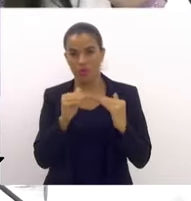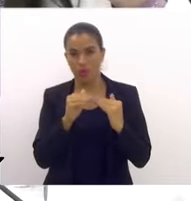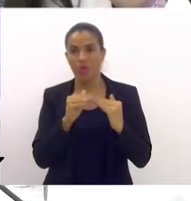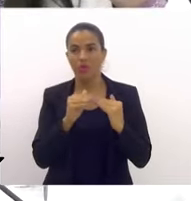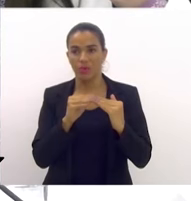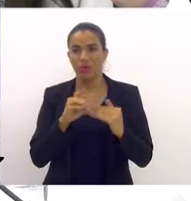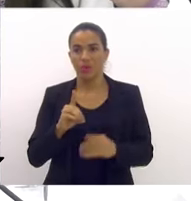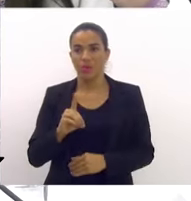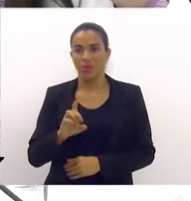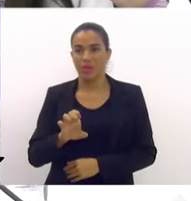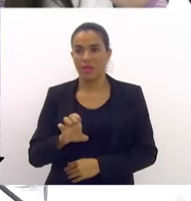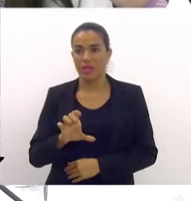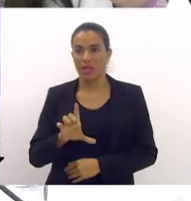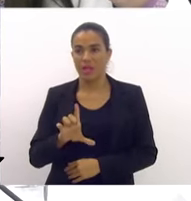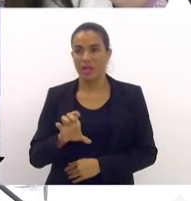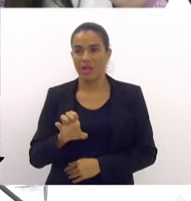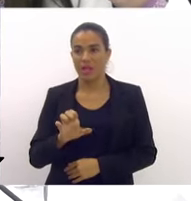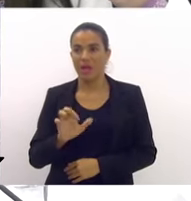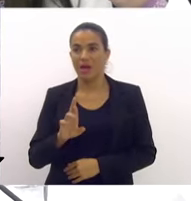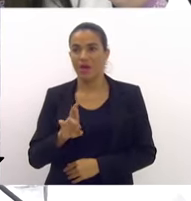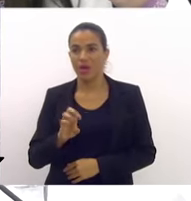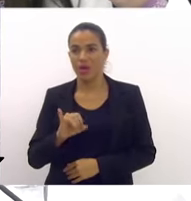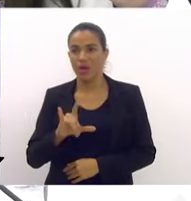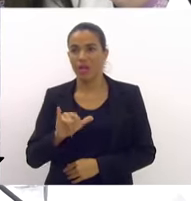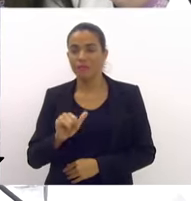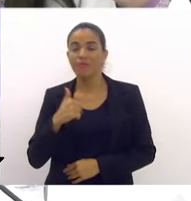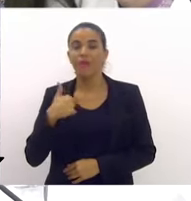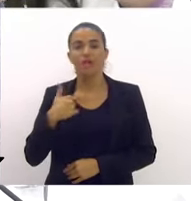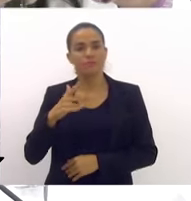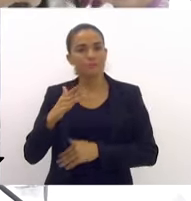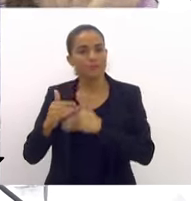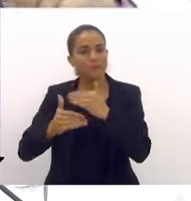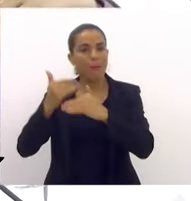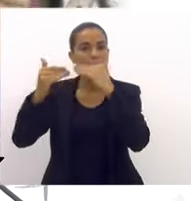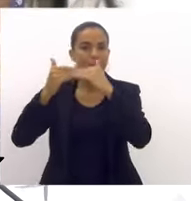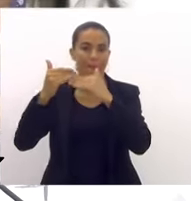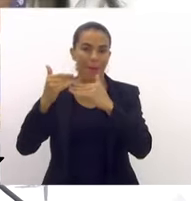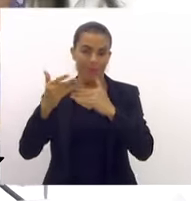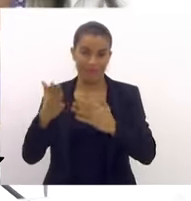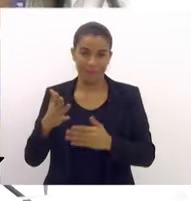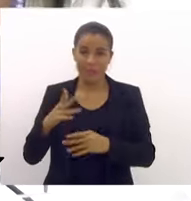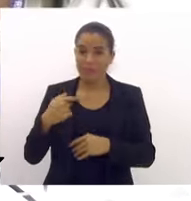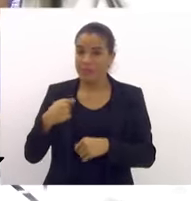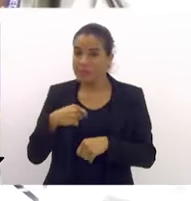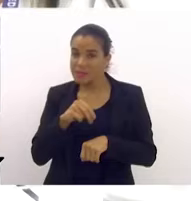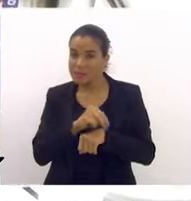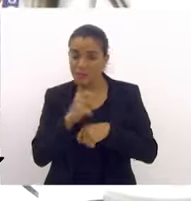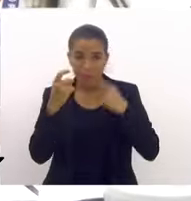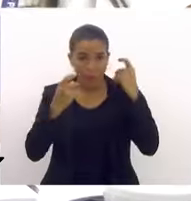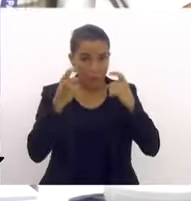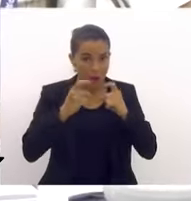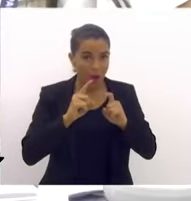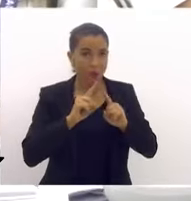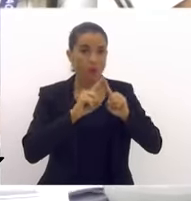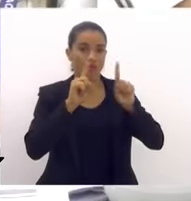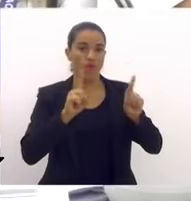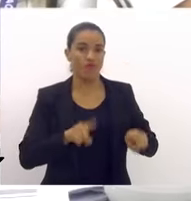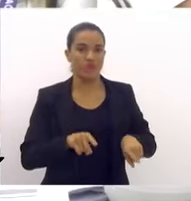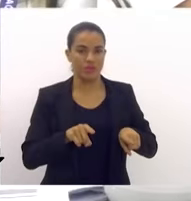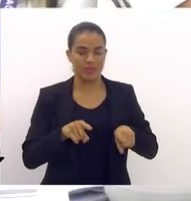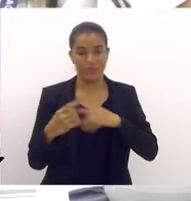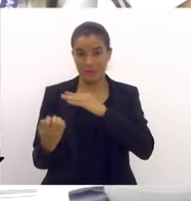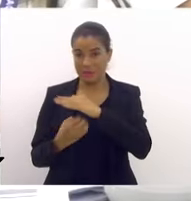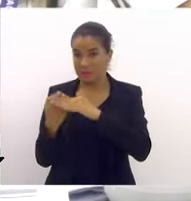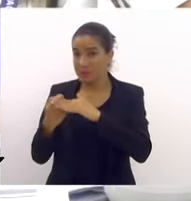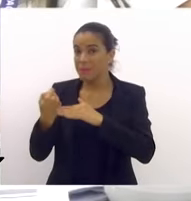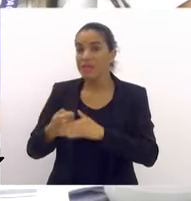que a gente tem que avançar nesse processo e cuidar do trabalhador. As empresas precisam, de fato, estabelecer